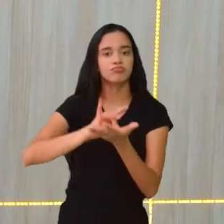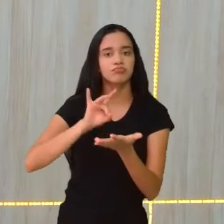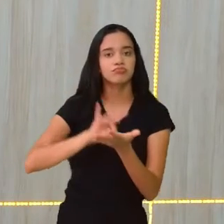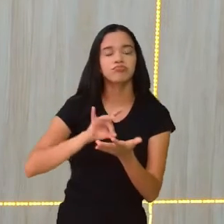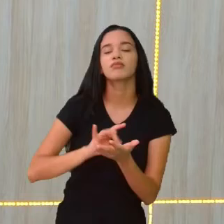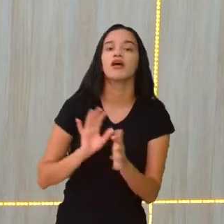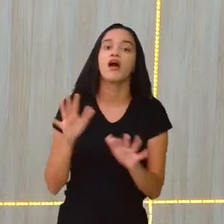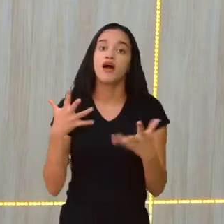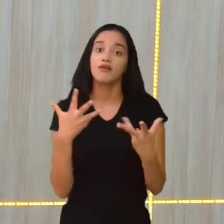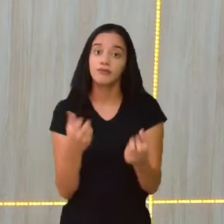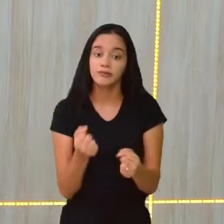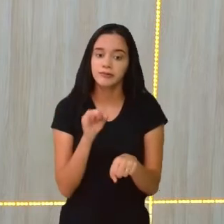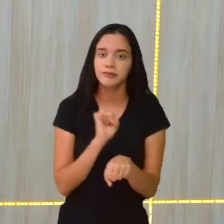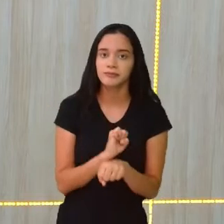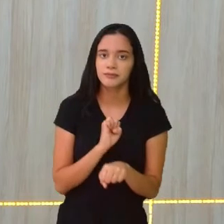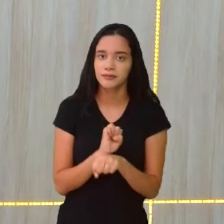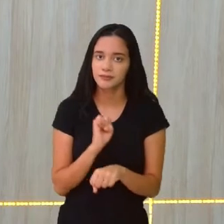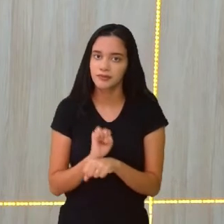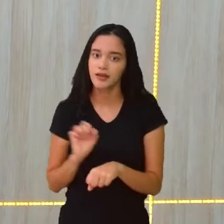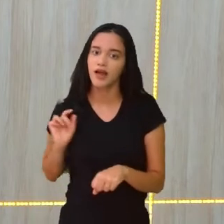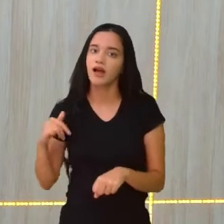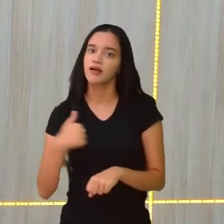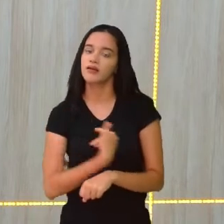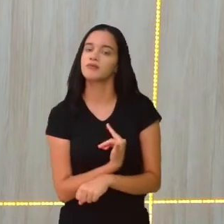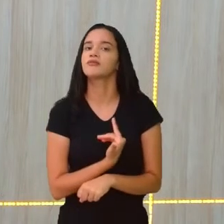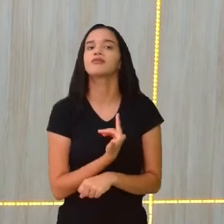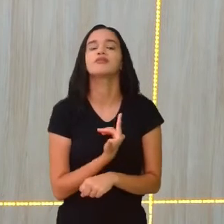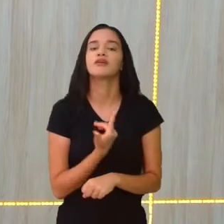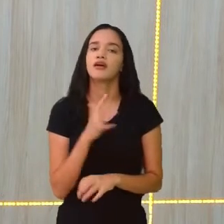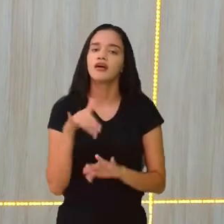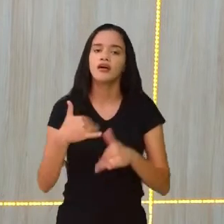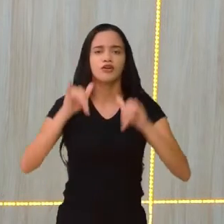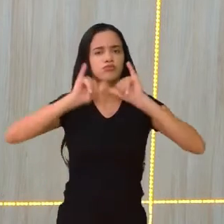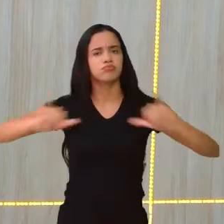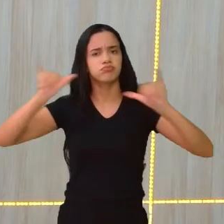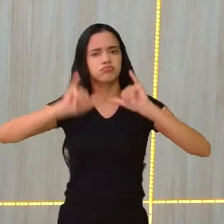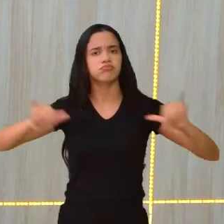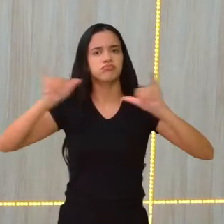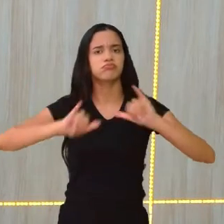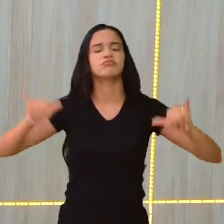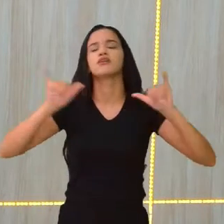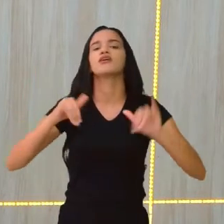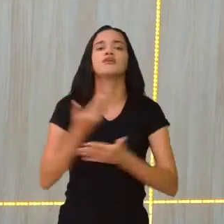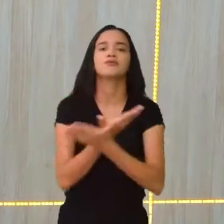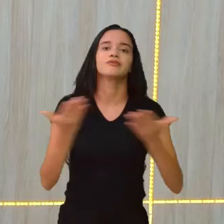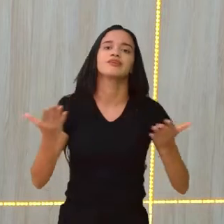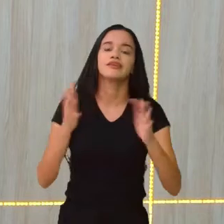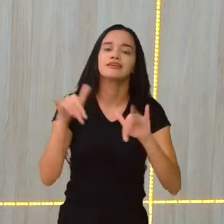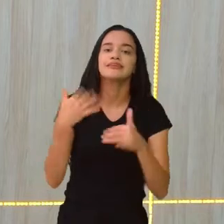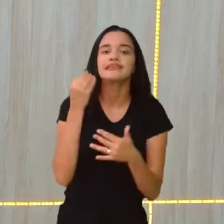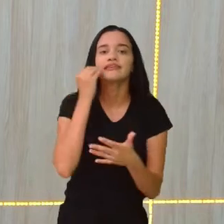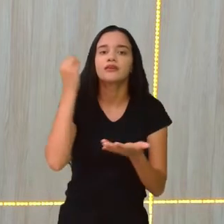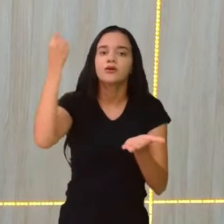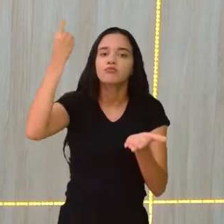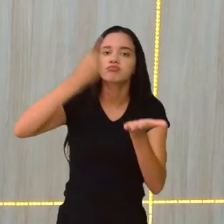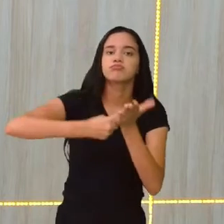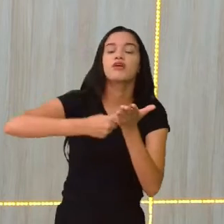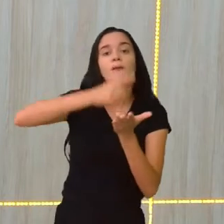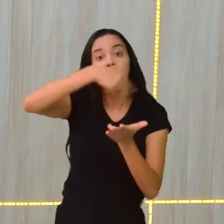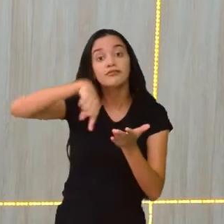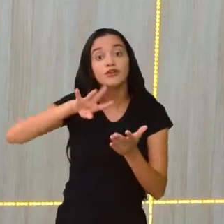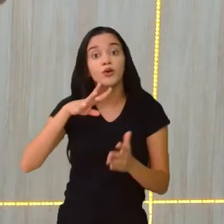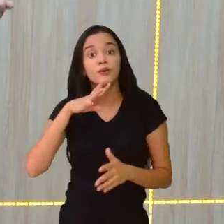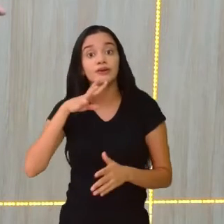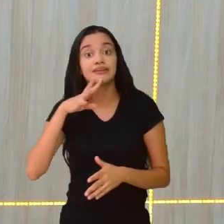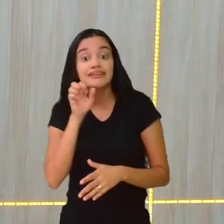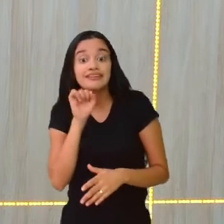conheça, né? Então vamos aguardar aí para a gente poder divulgar com vocês e tentar agendar para que vocês possam conhecer. Se a